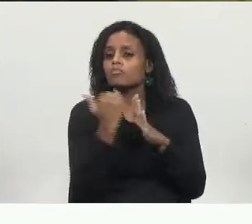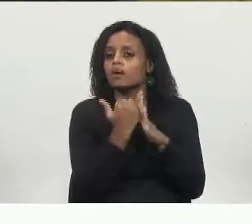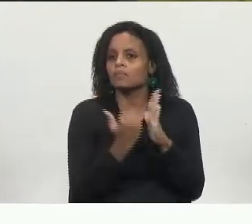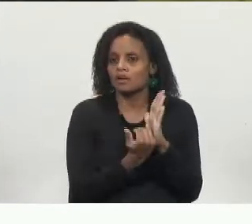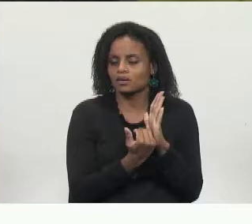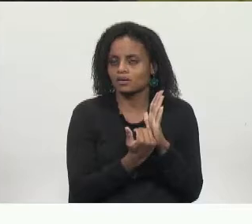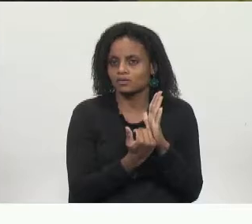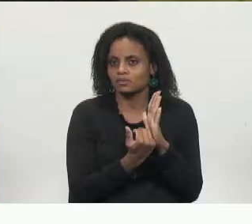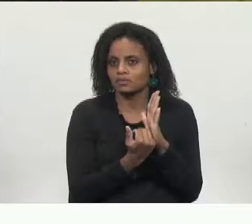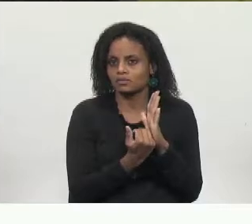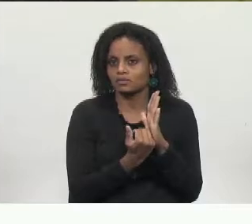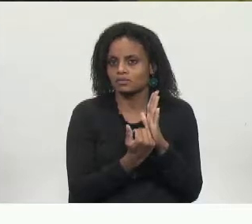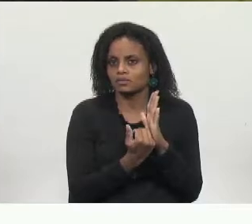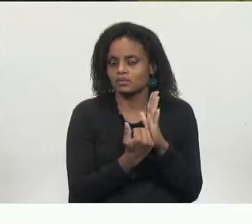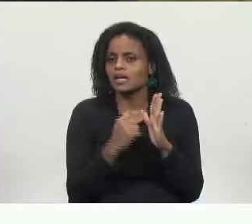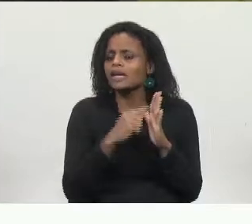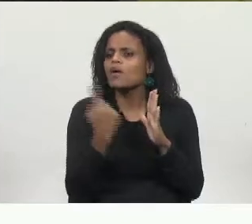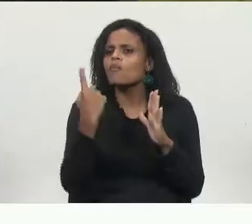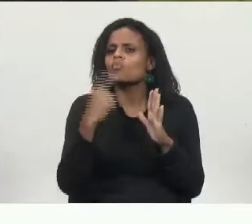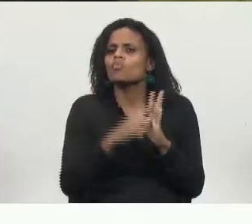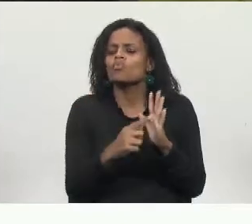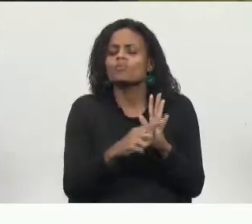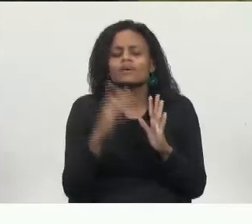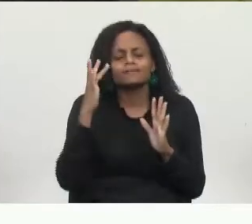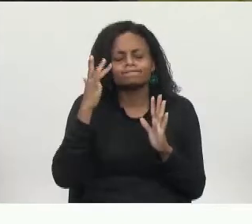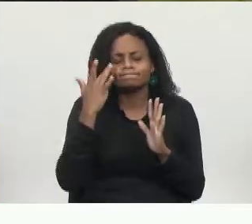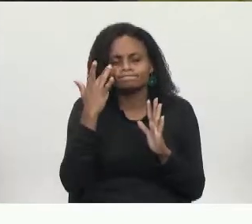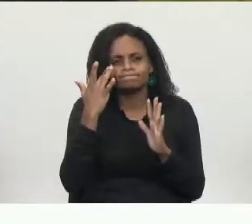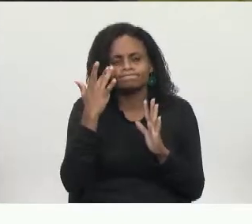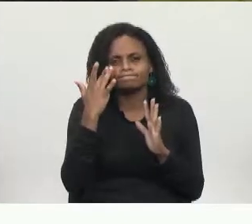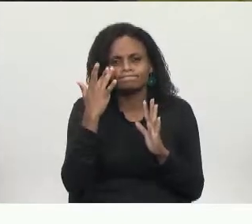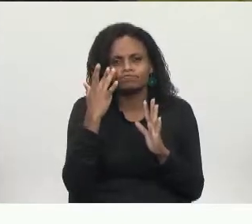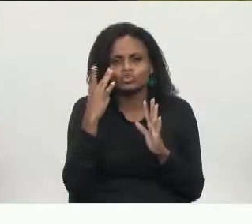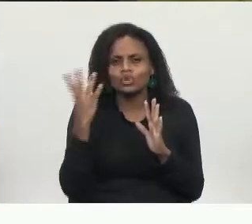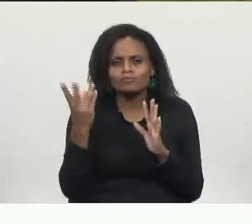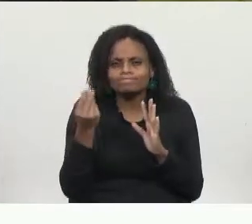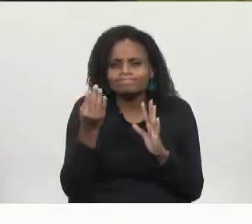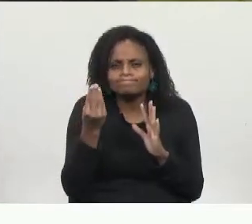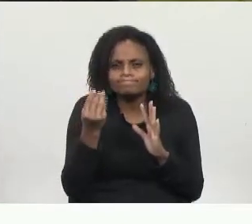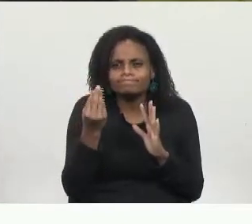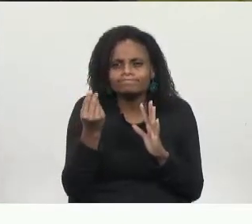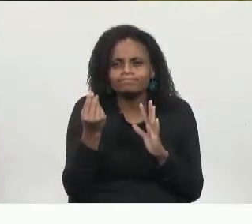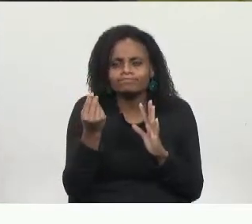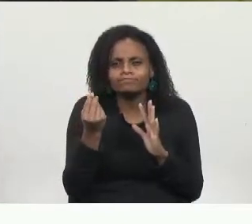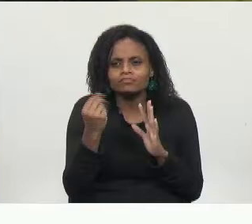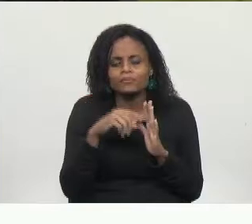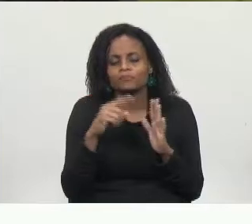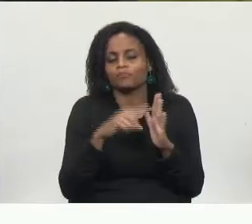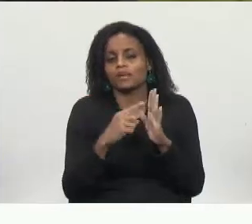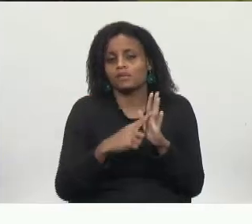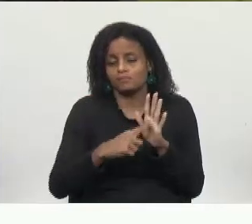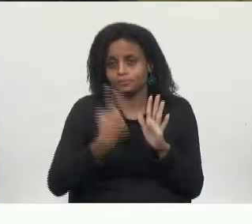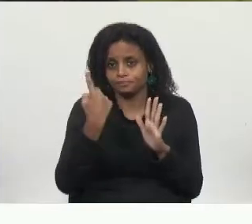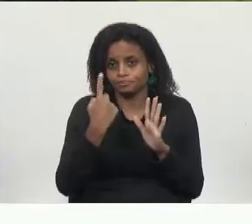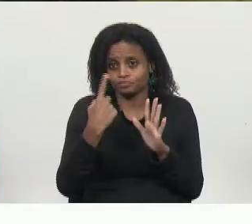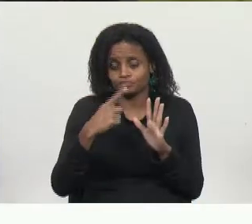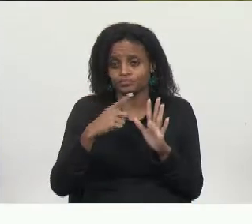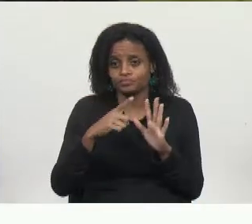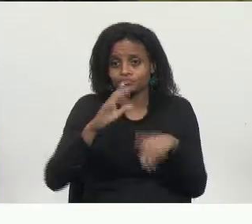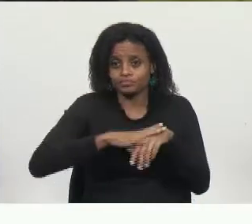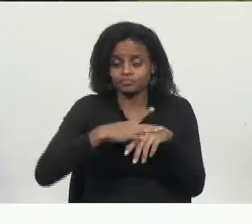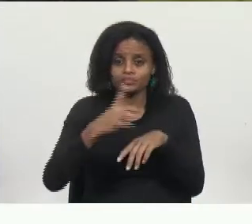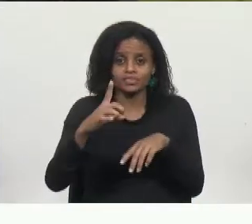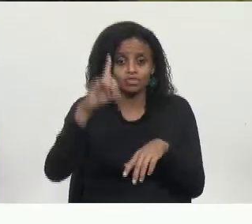238, e um deles eu acho extremamente delicado, né? Ele, no primeiro, fala o seguinte: incumbe ao diretor do